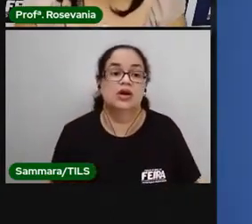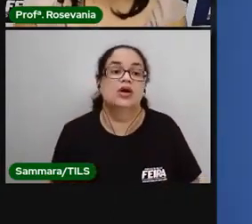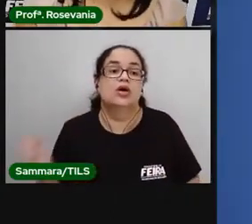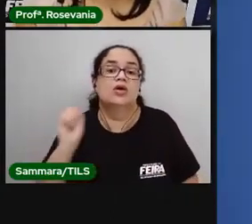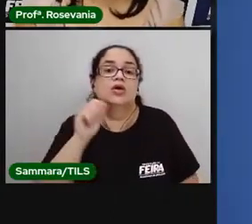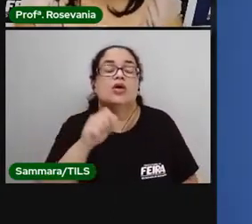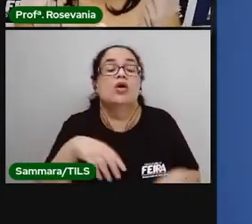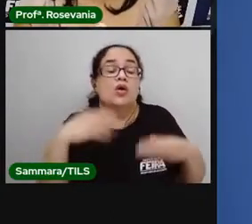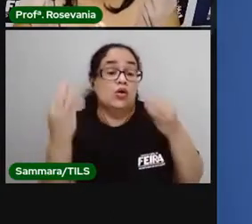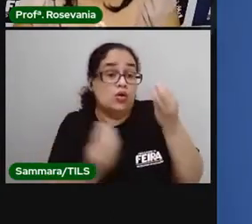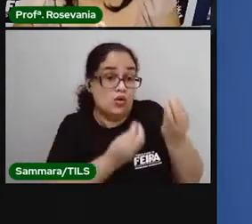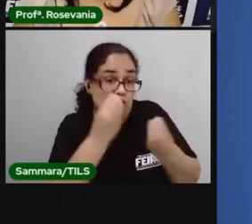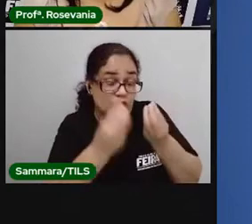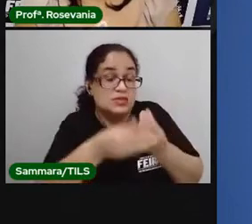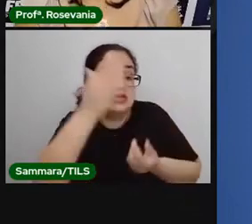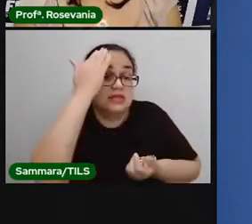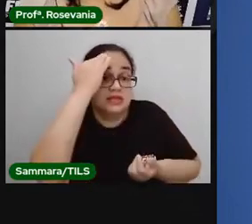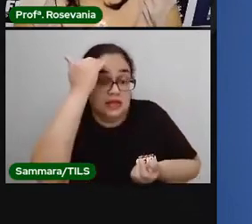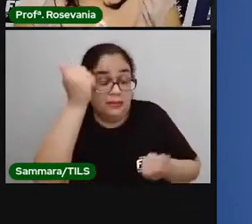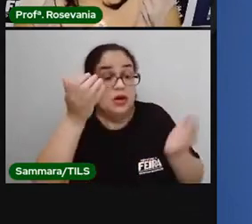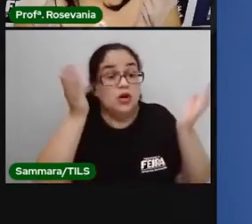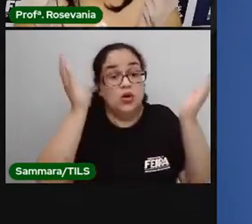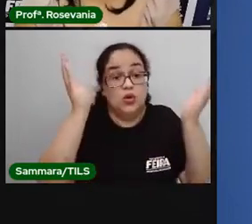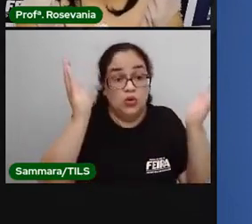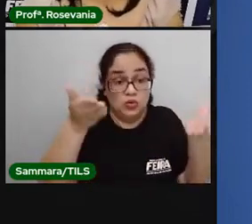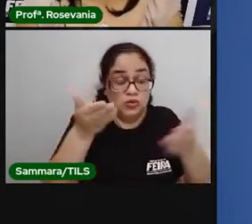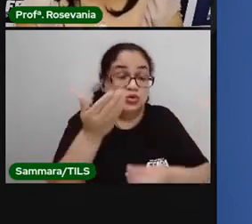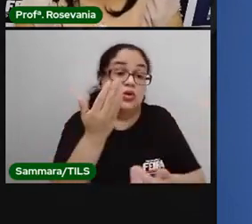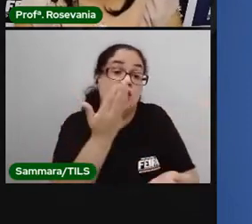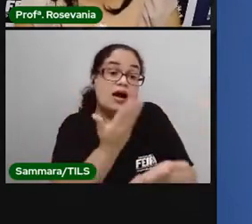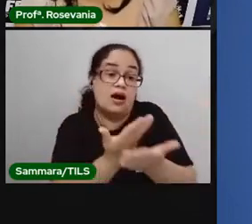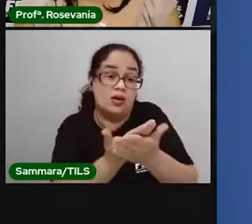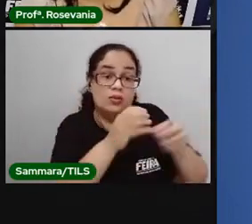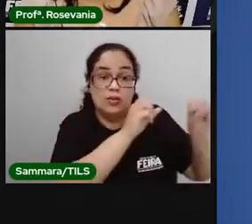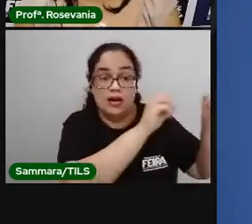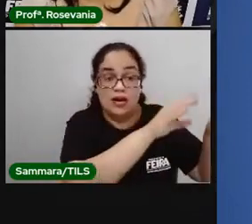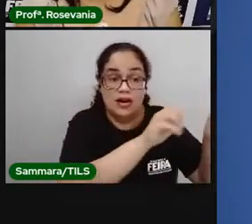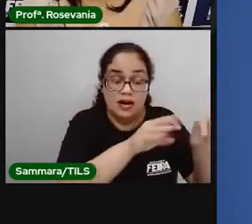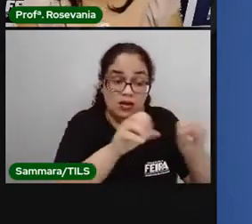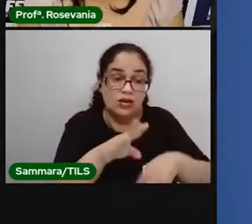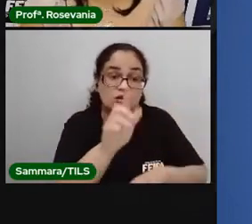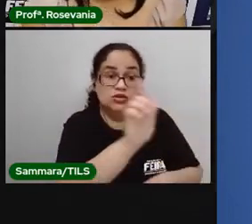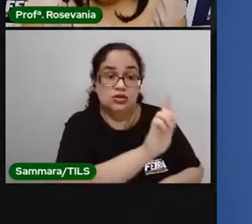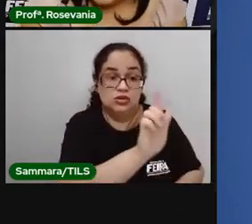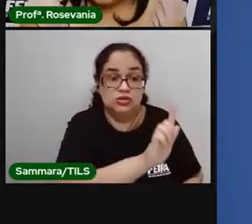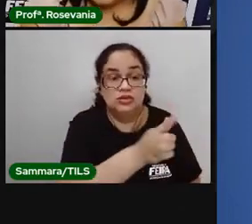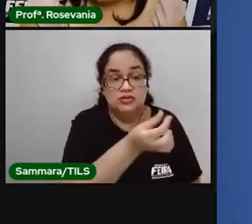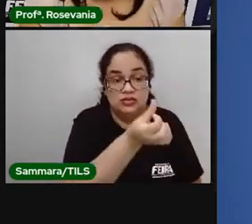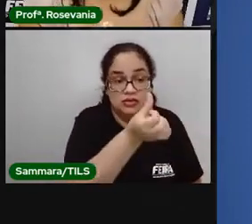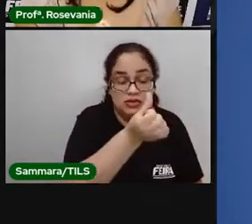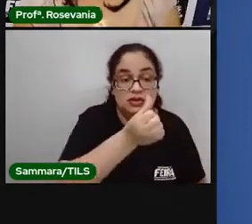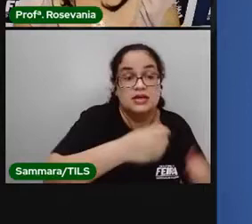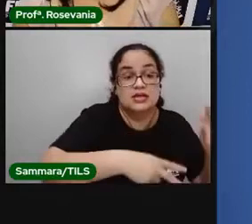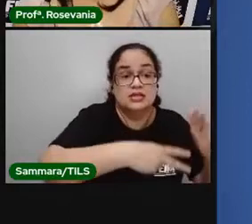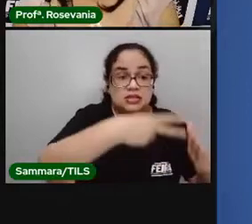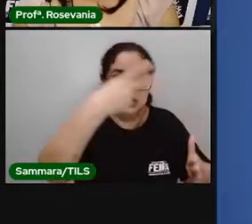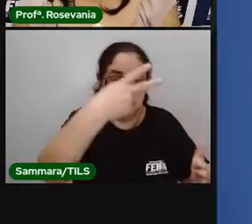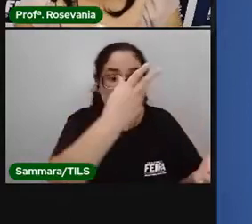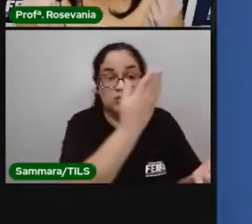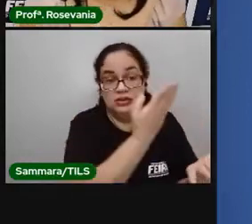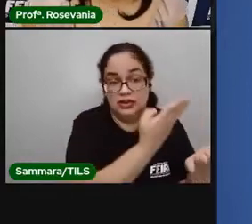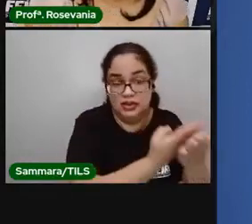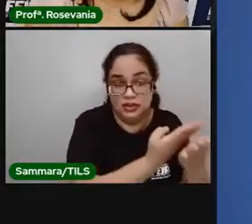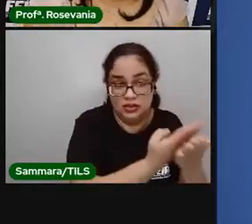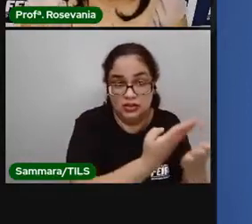Bom, como vocês sabem, hoje é uma aula de geografia do sexto ano, é a nossa segunda aula. Então, para que a